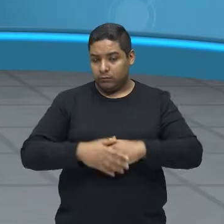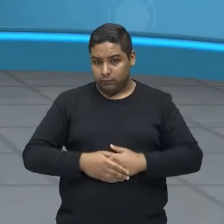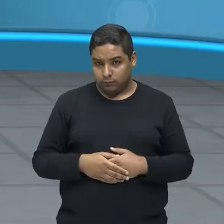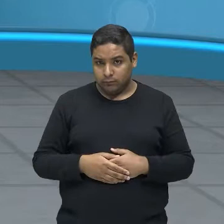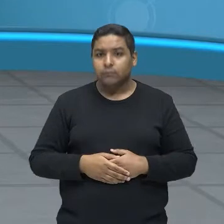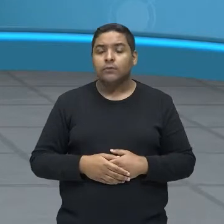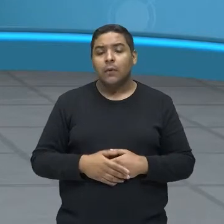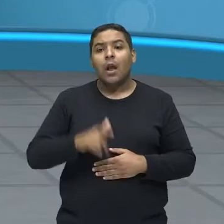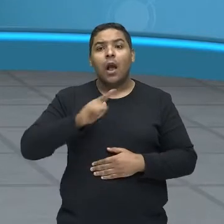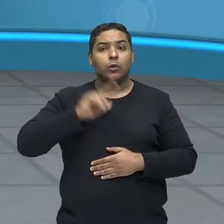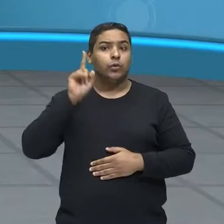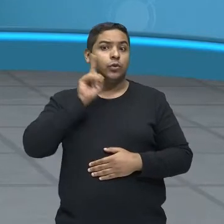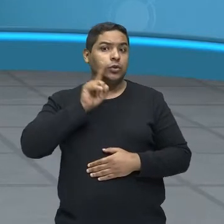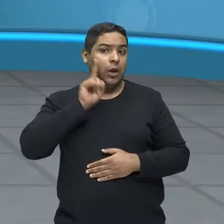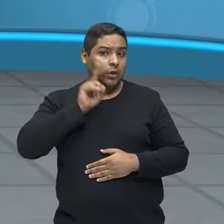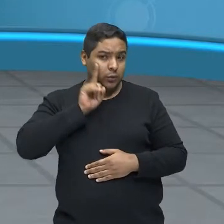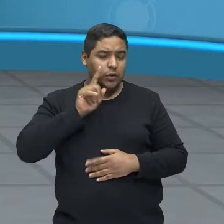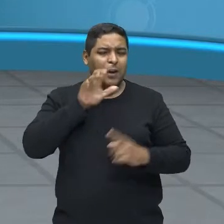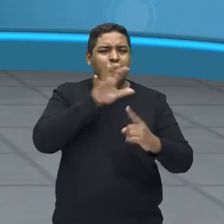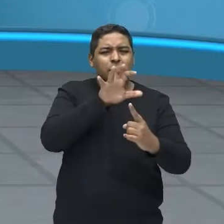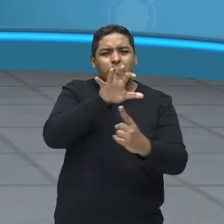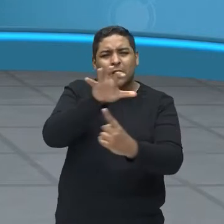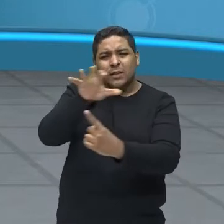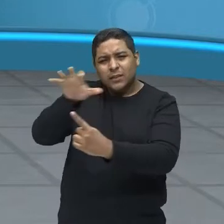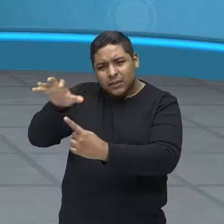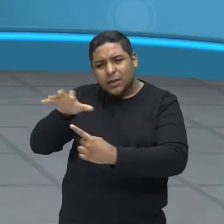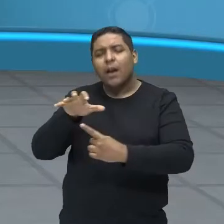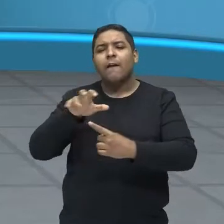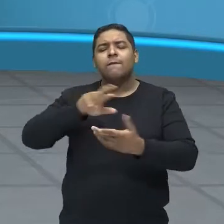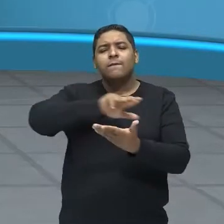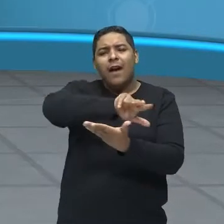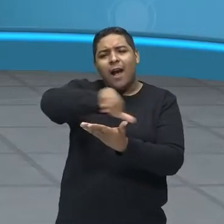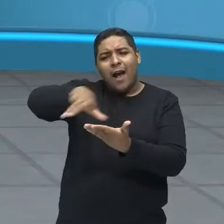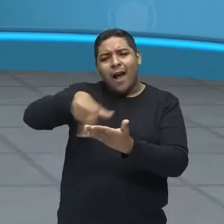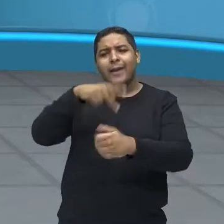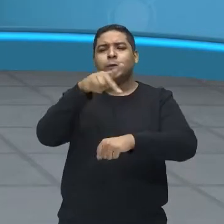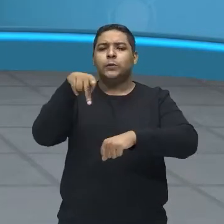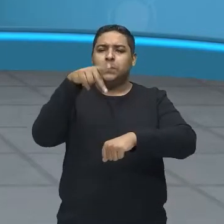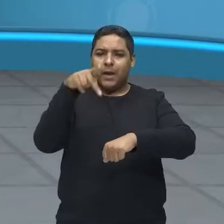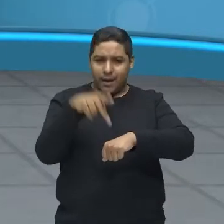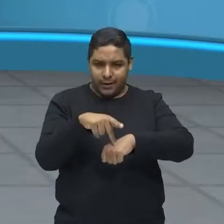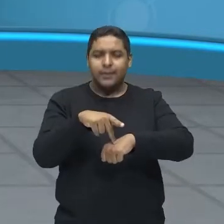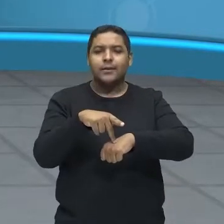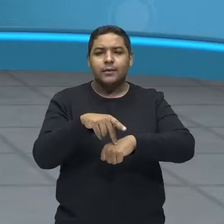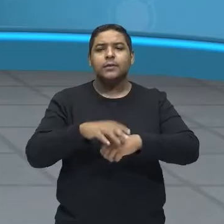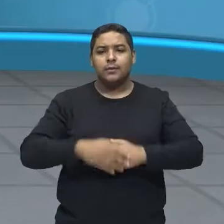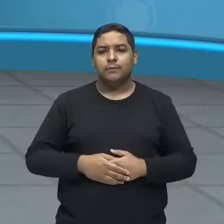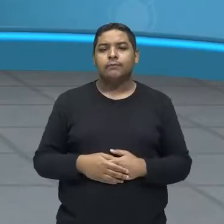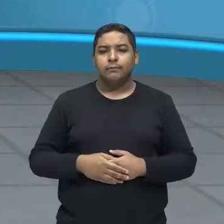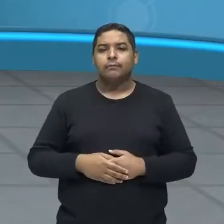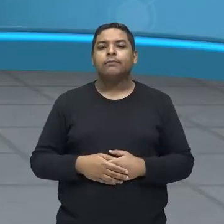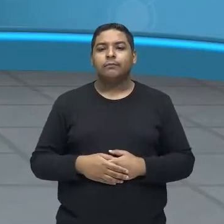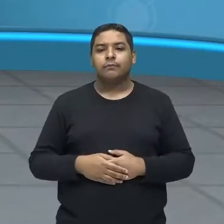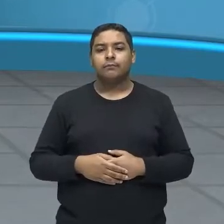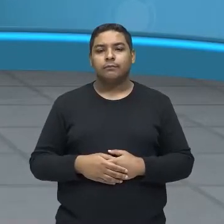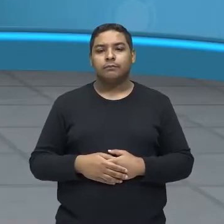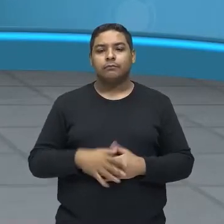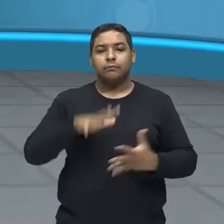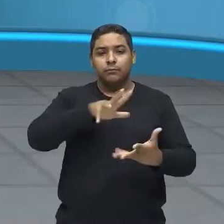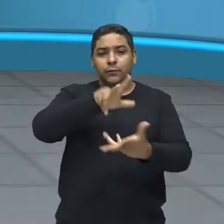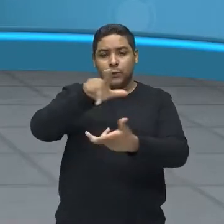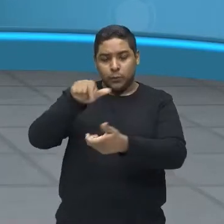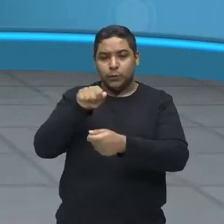que os Estados Unidos, gente, ele influencia bastante em vários países aí ao redor do planeta. E